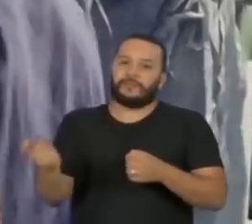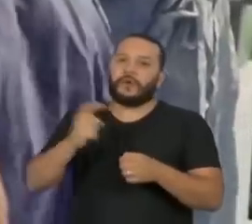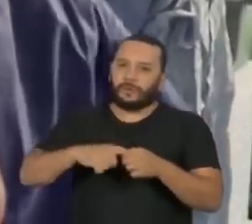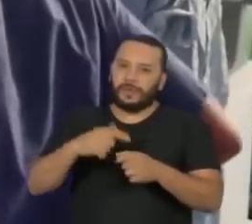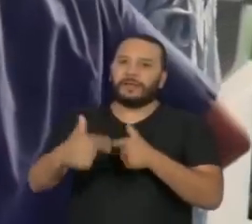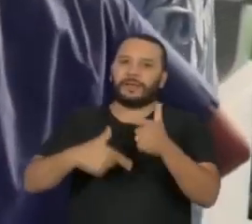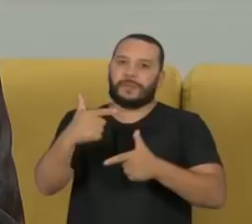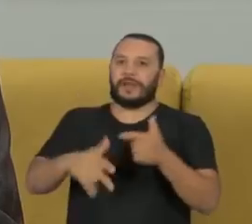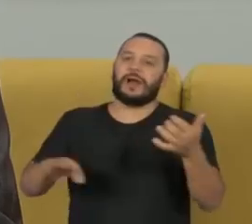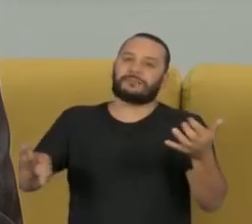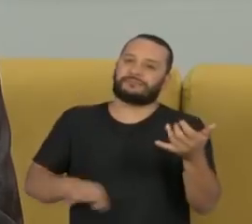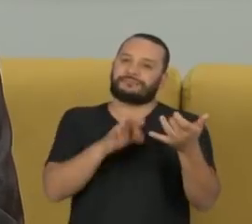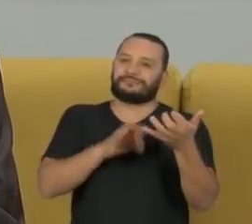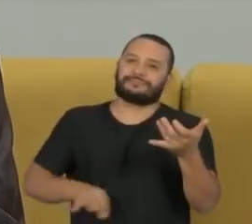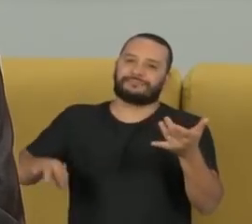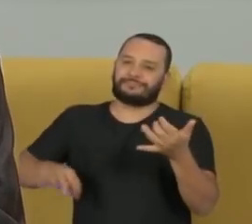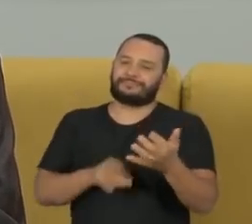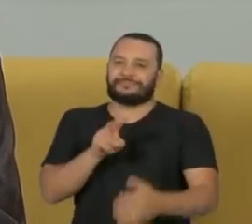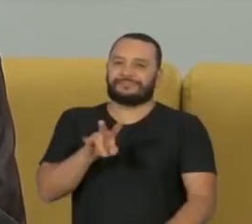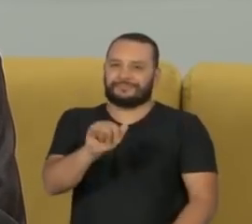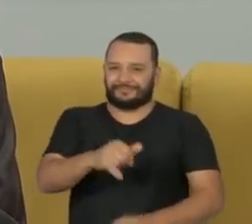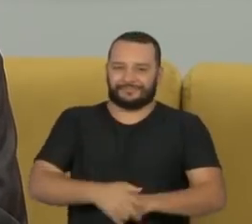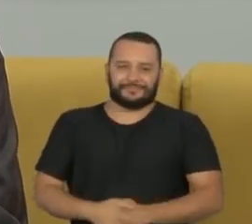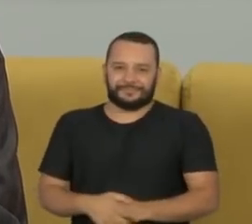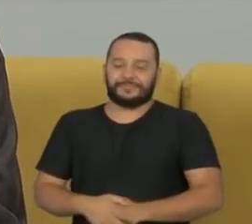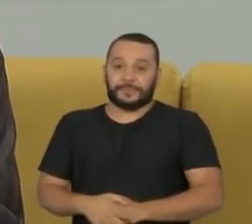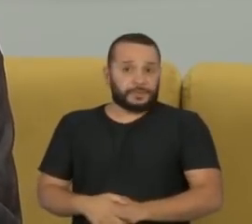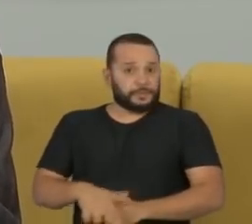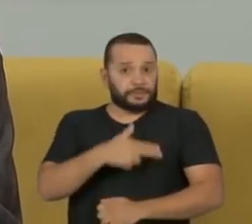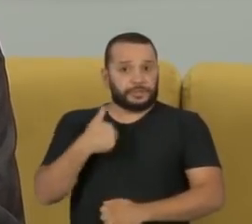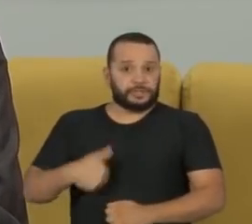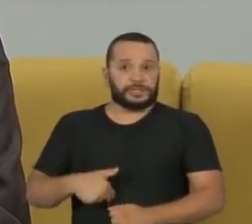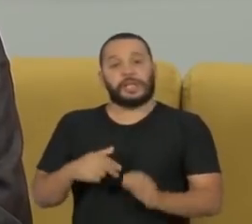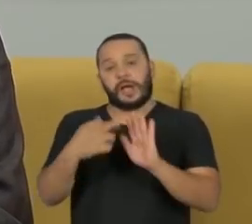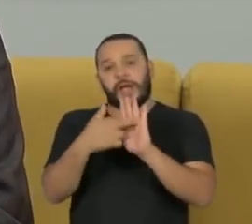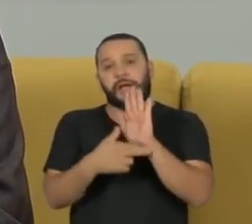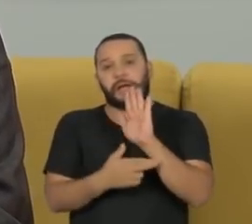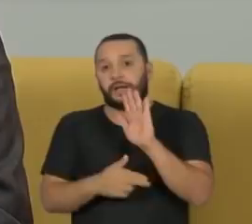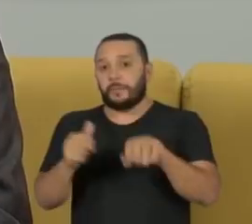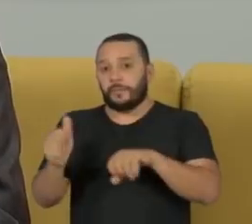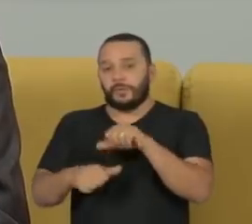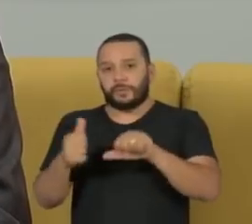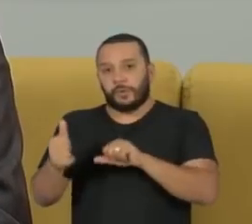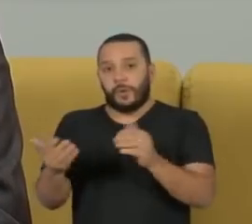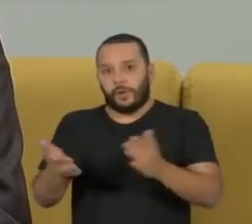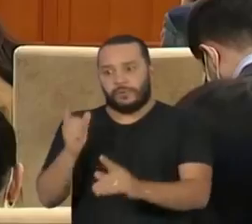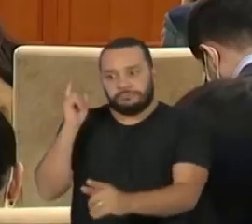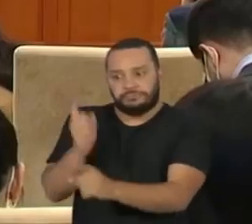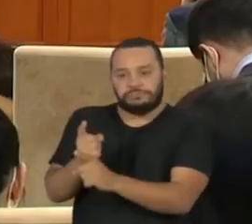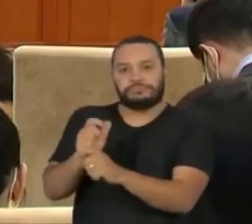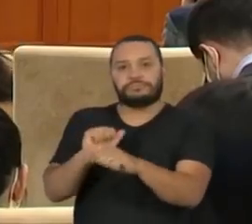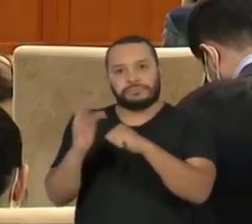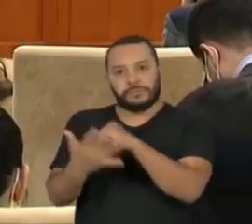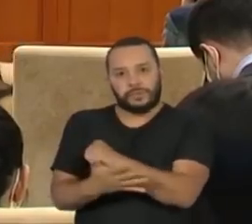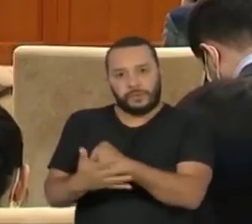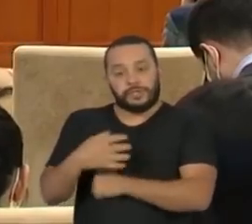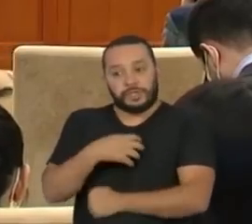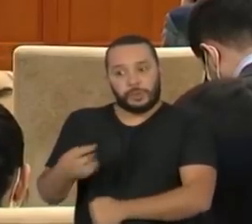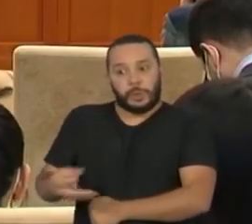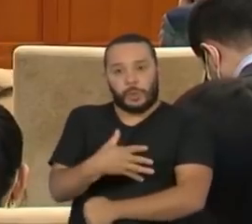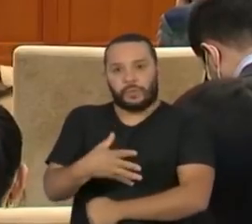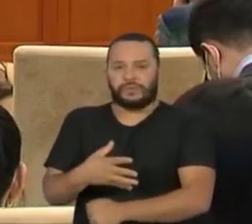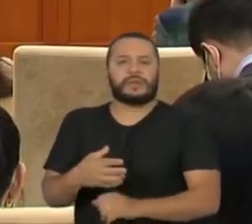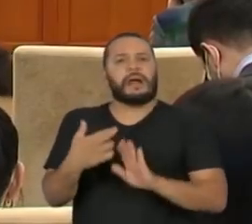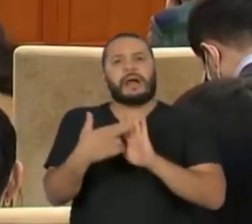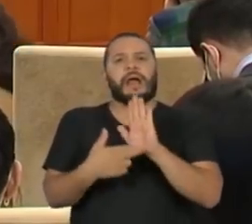palco. A China muda o protocolo para identificar a infecção por Covid-19. A mudança